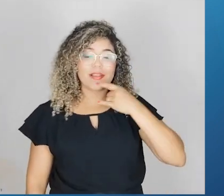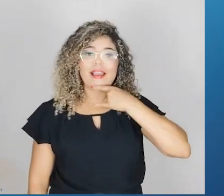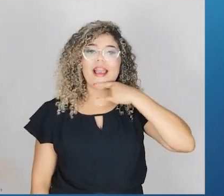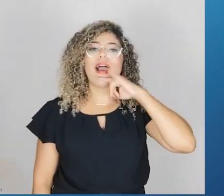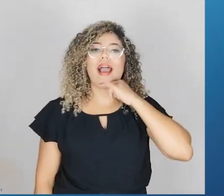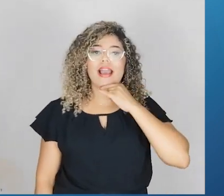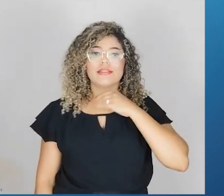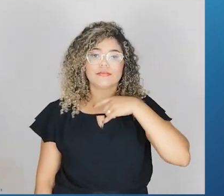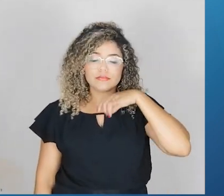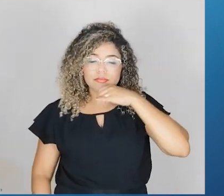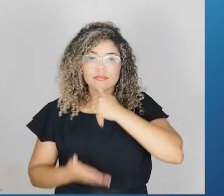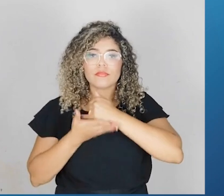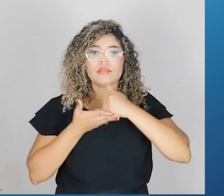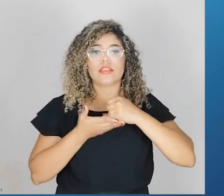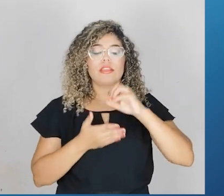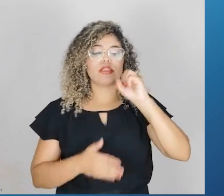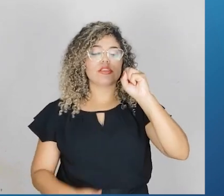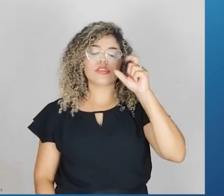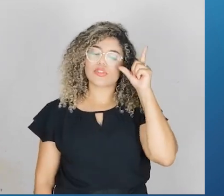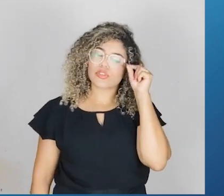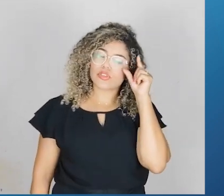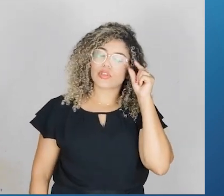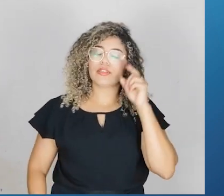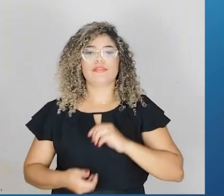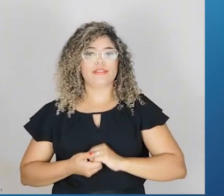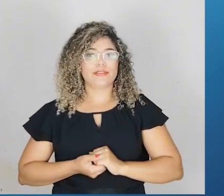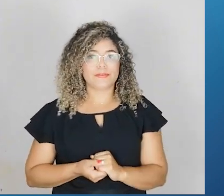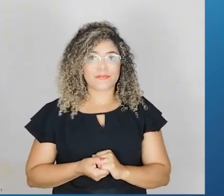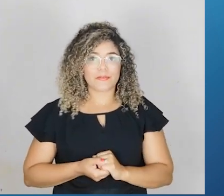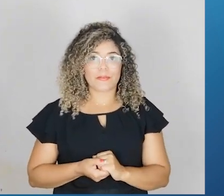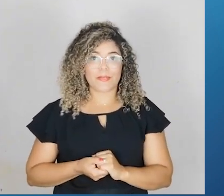álcools, inalantes, solventes e soníferos.